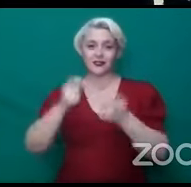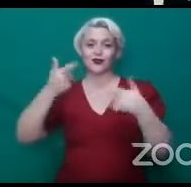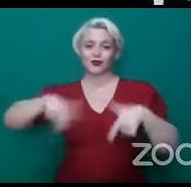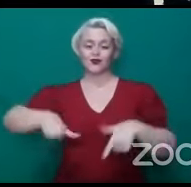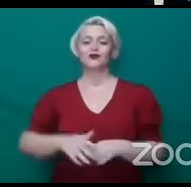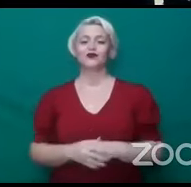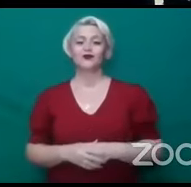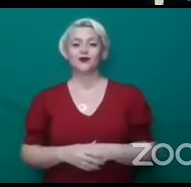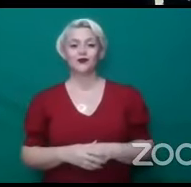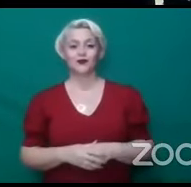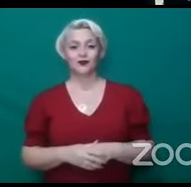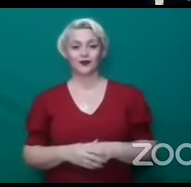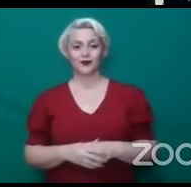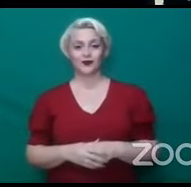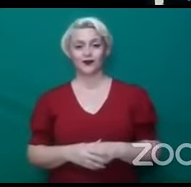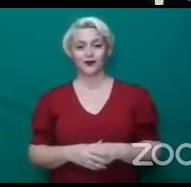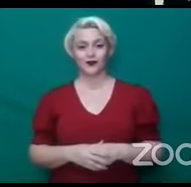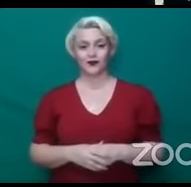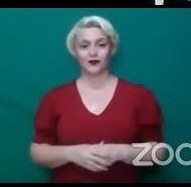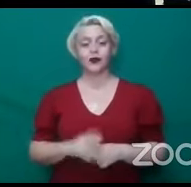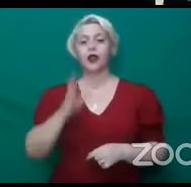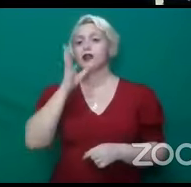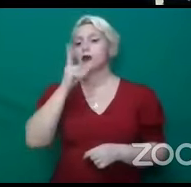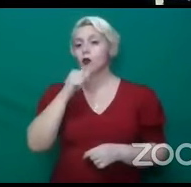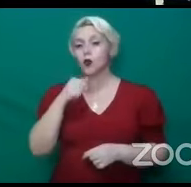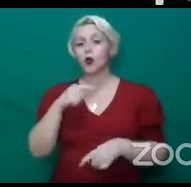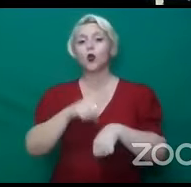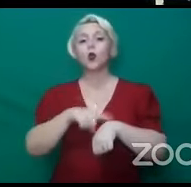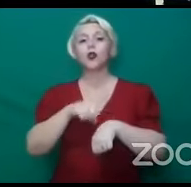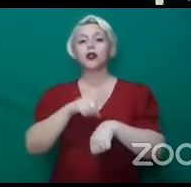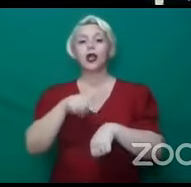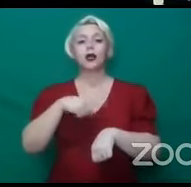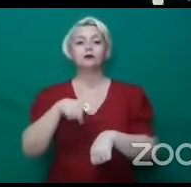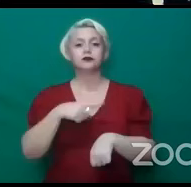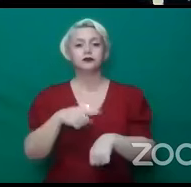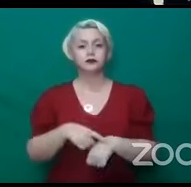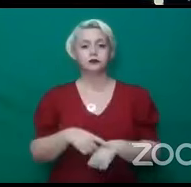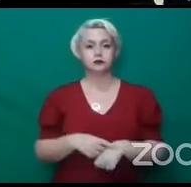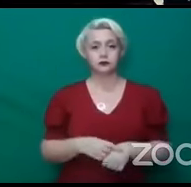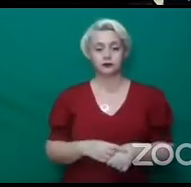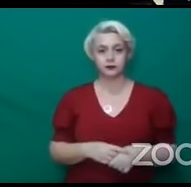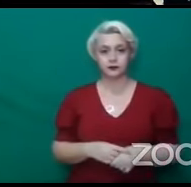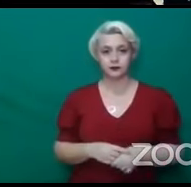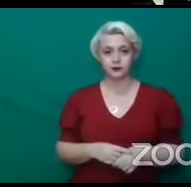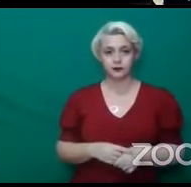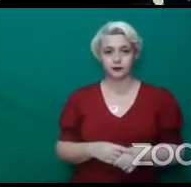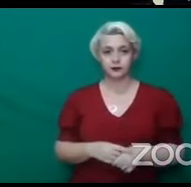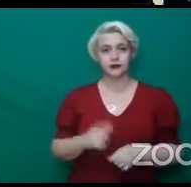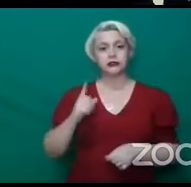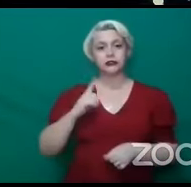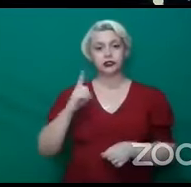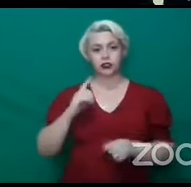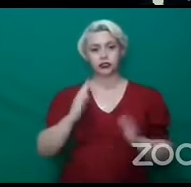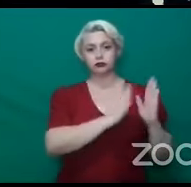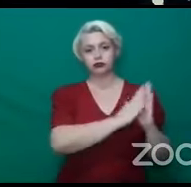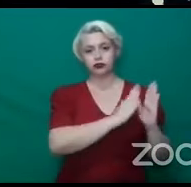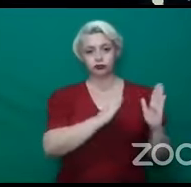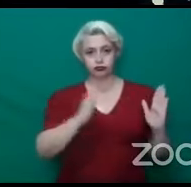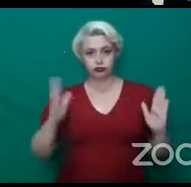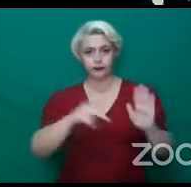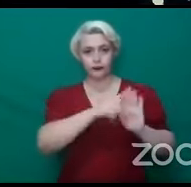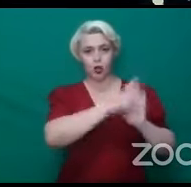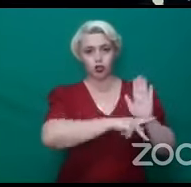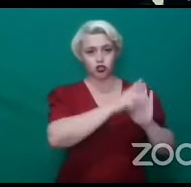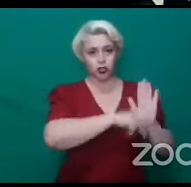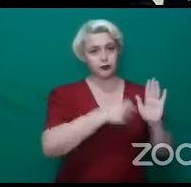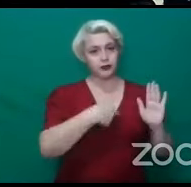legal. e demorou quanto tempo até para poder apresentar o projeto, né? Porque tinha um período aí que tinha que ser feito.